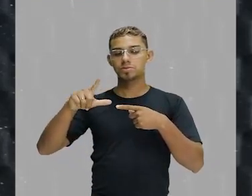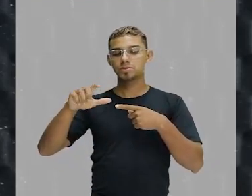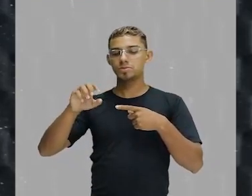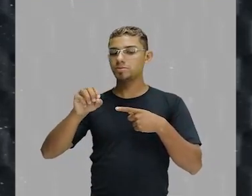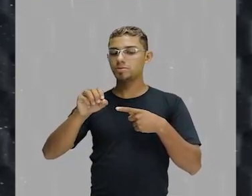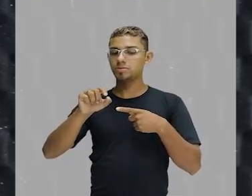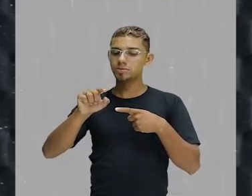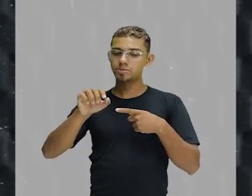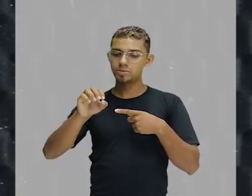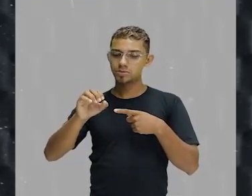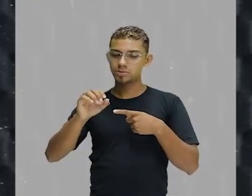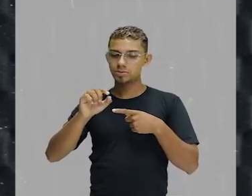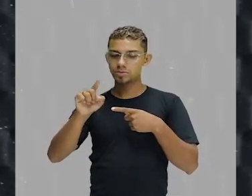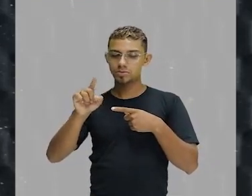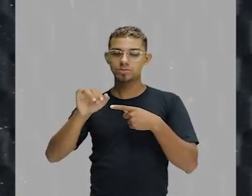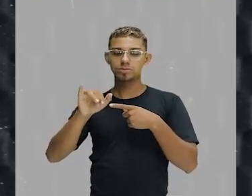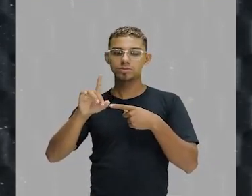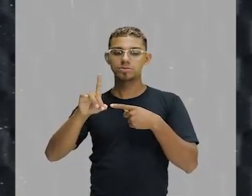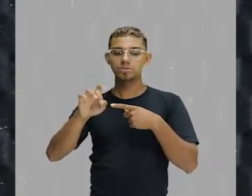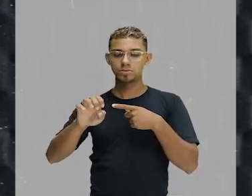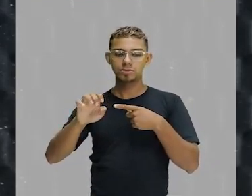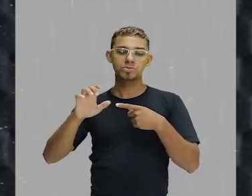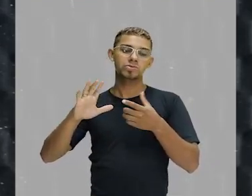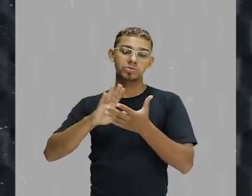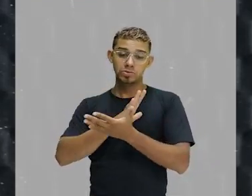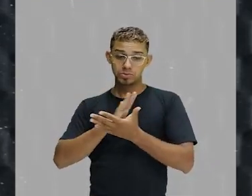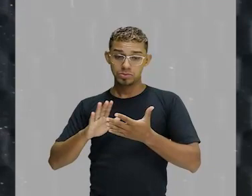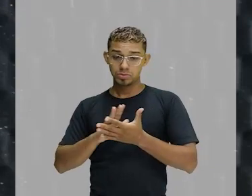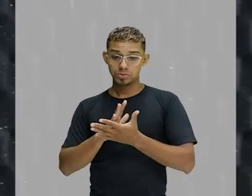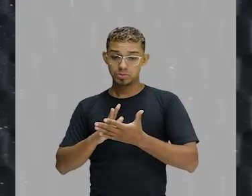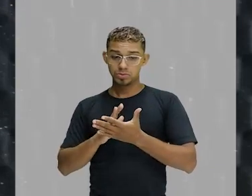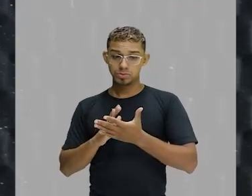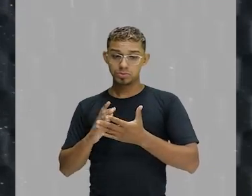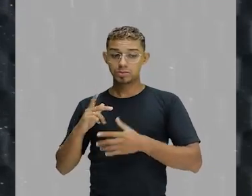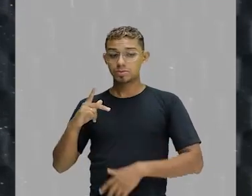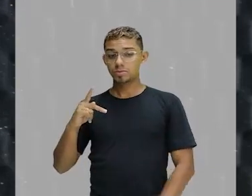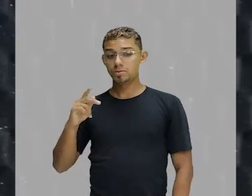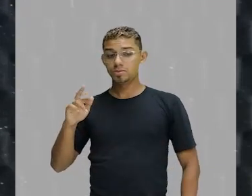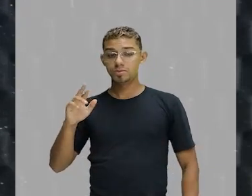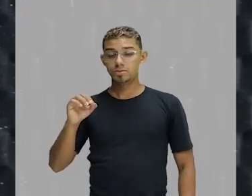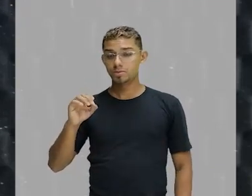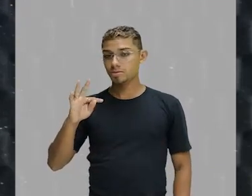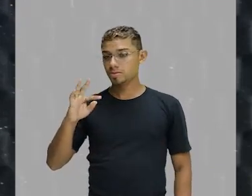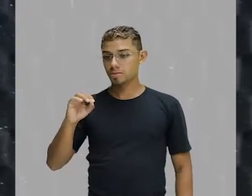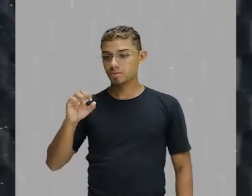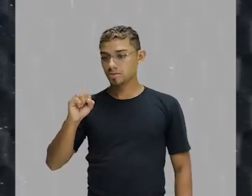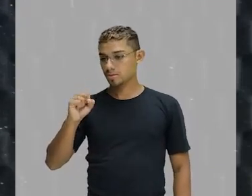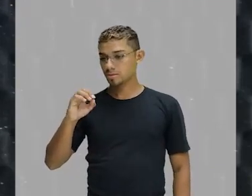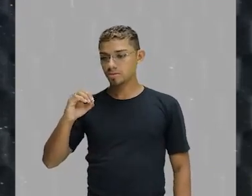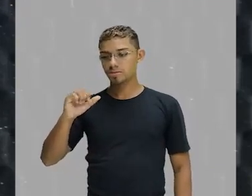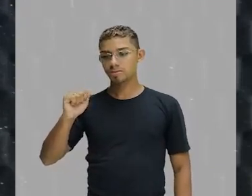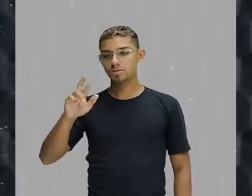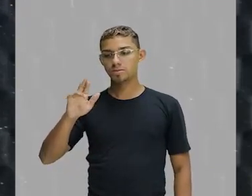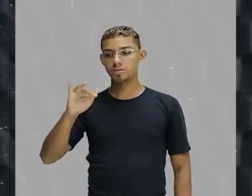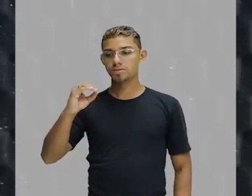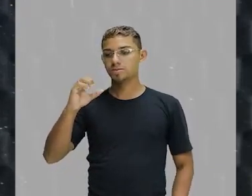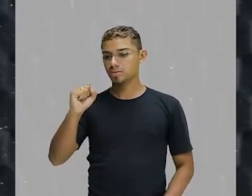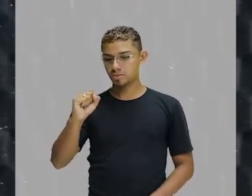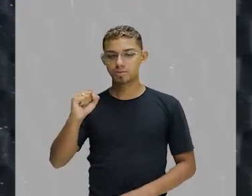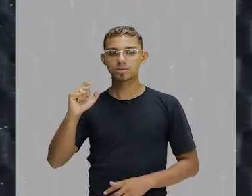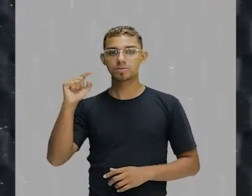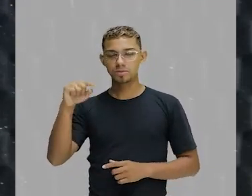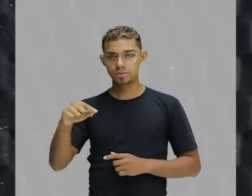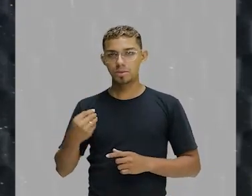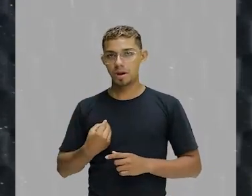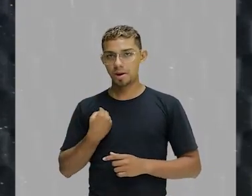Existem alguns protozoários, por exemplo, cujos indivíduos adultos são haploides. E nesse ciclo de vida, a meiose